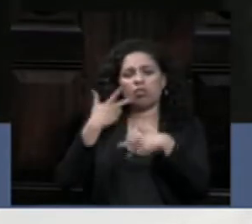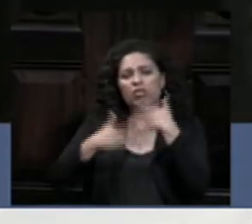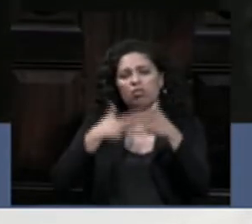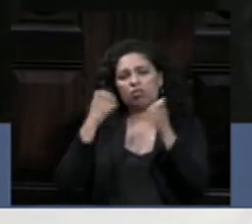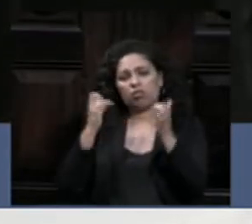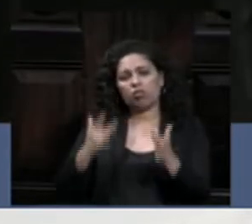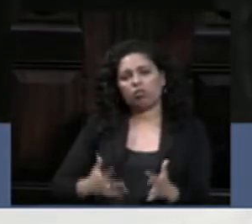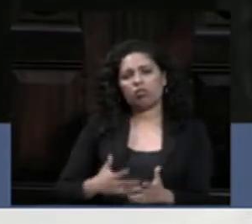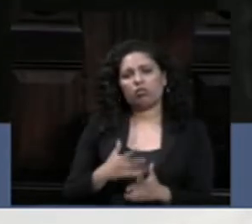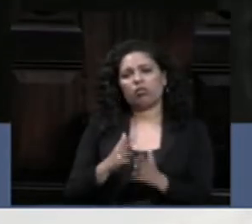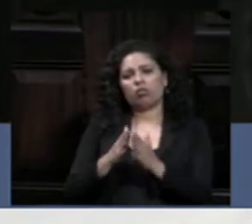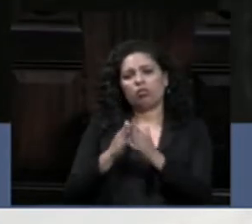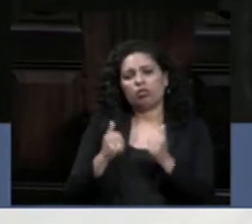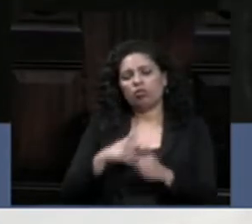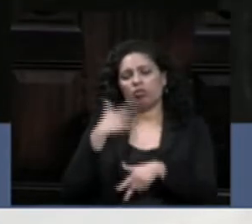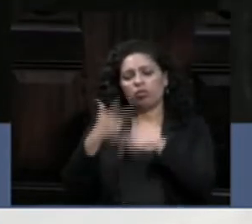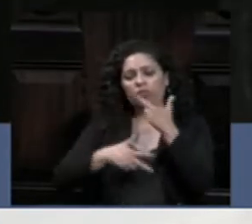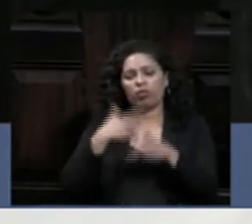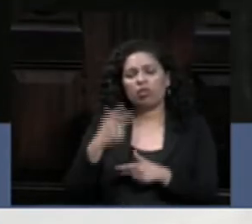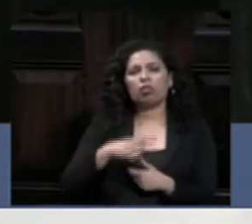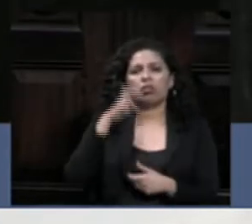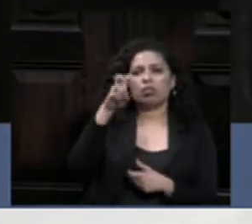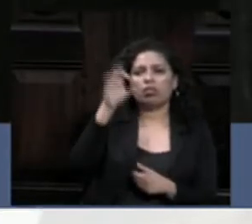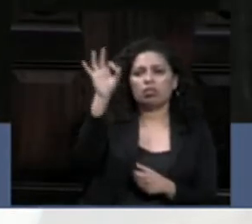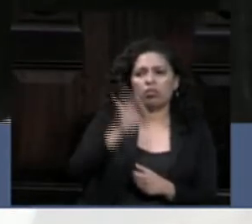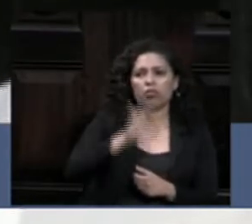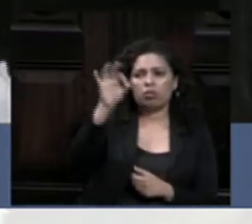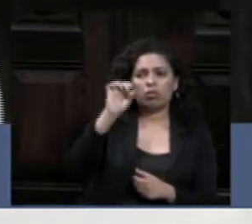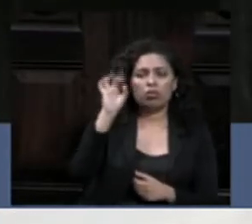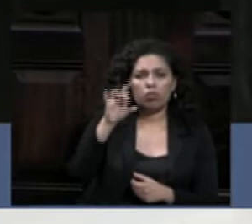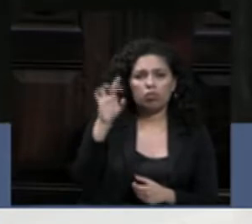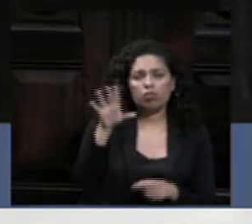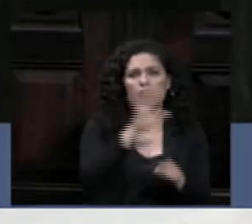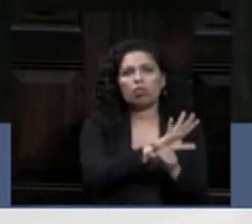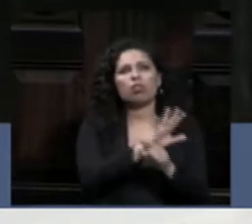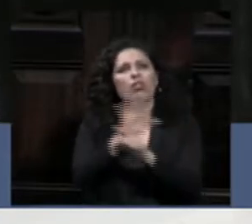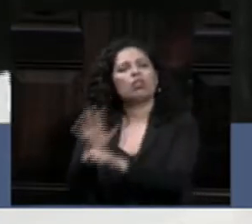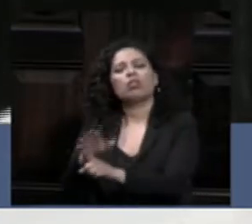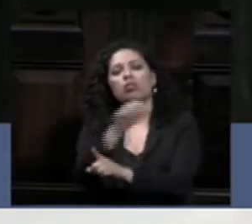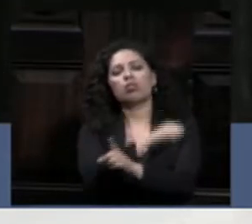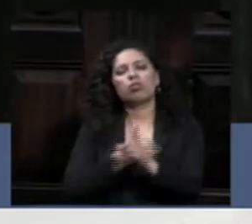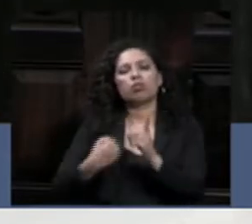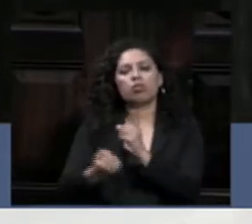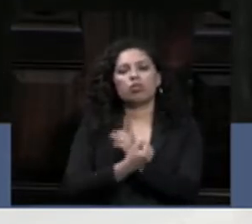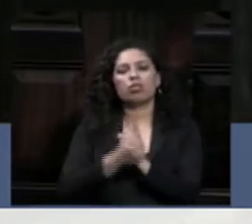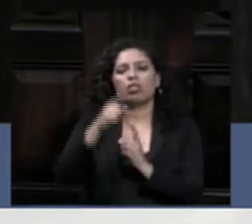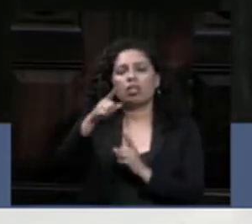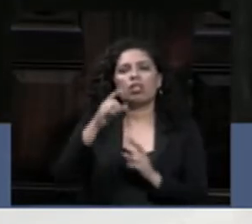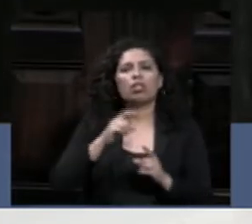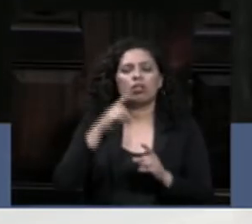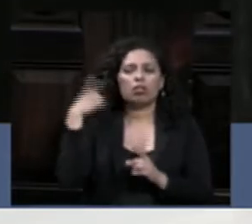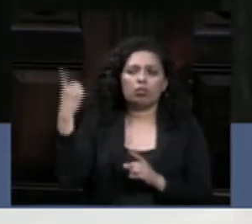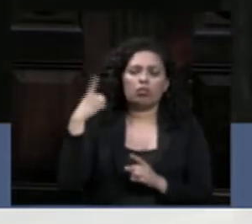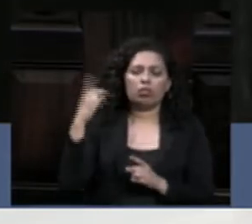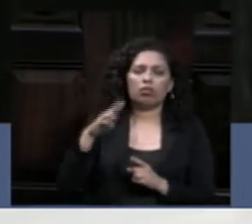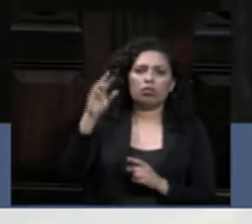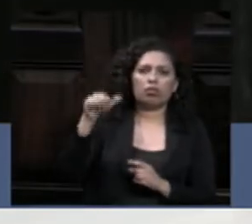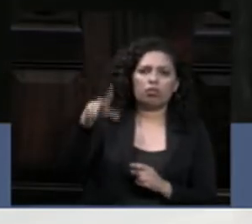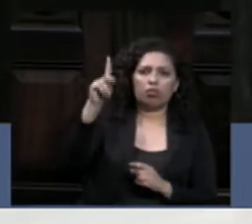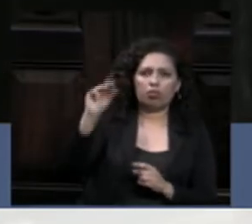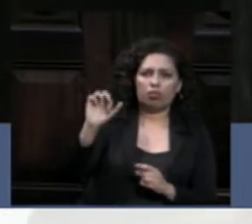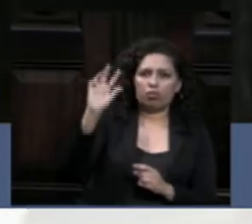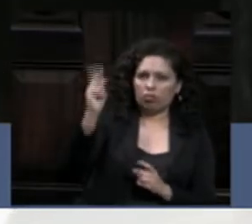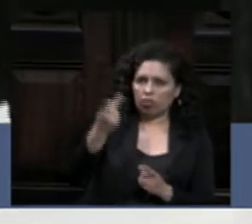nós aprovássemos os 5% para a área da assistência. O deputado Zaqueu, que apresentou, é autor da lei que